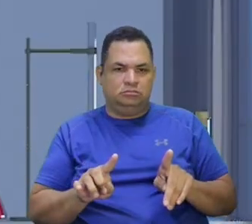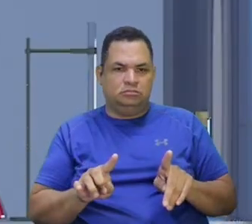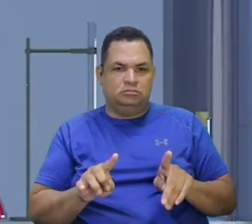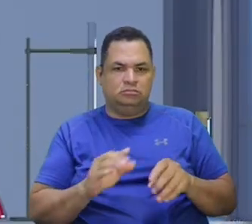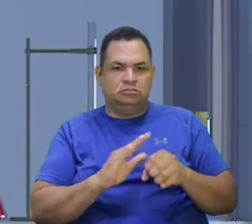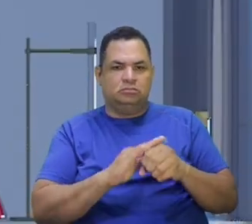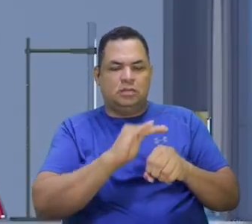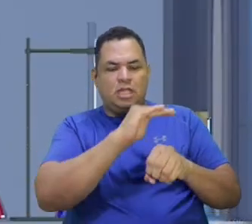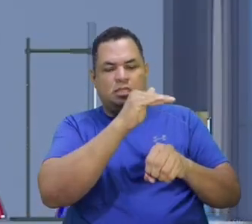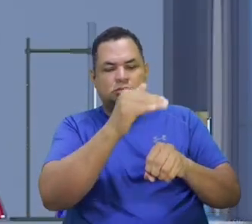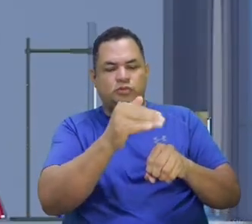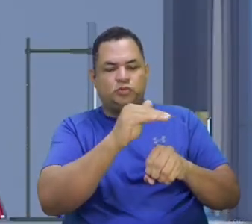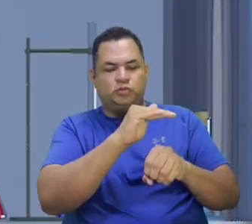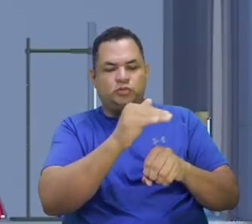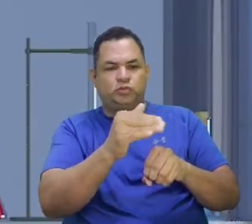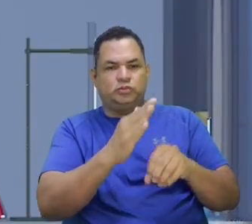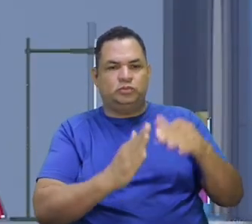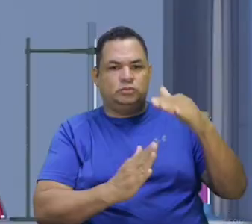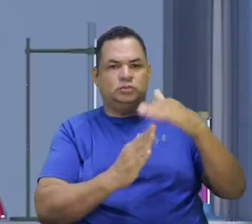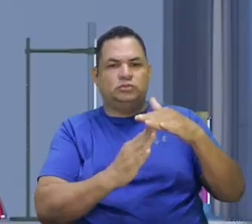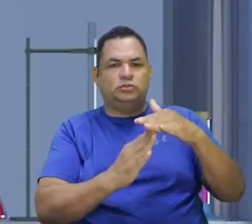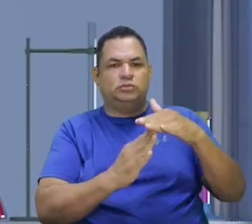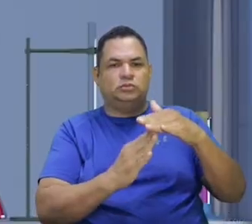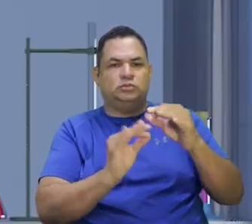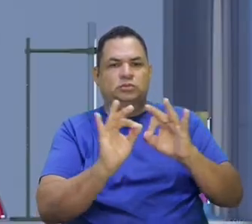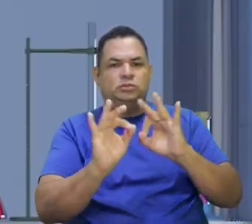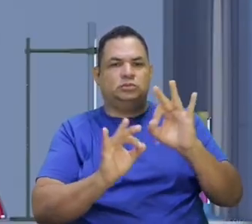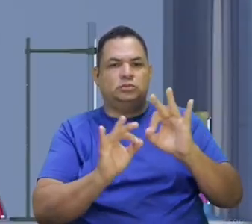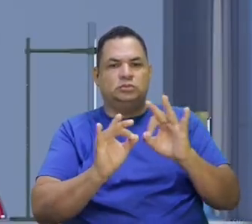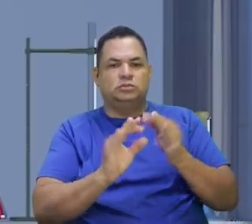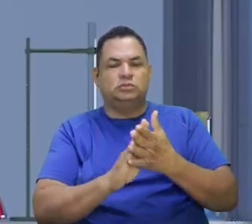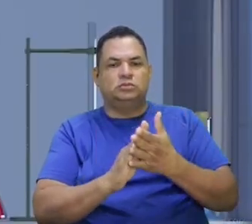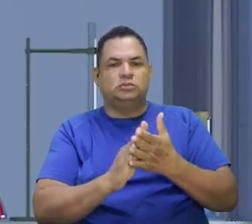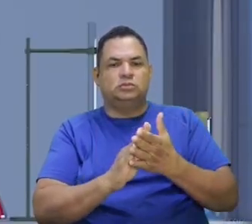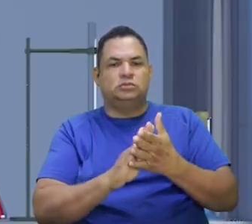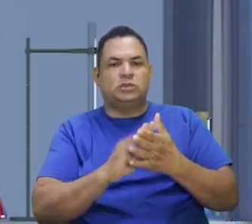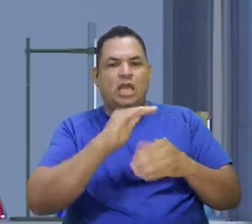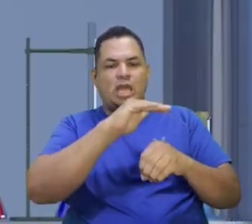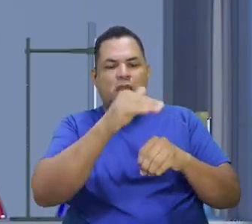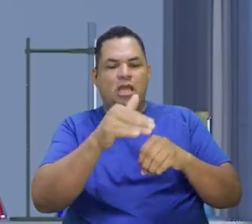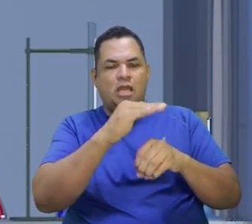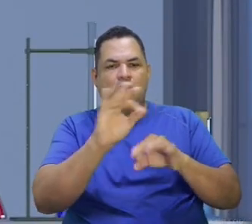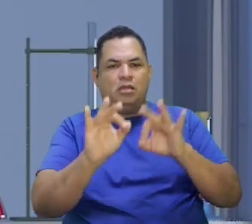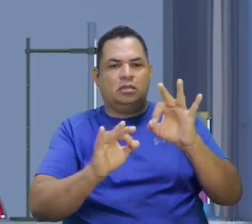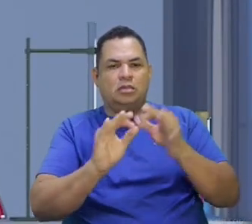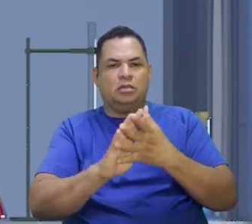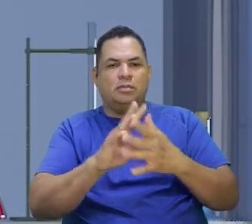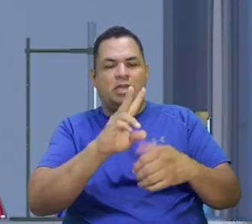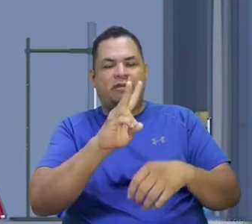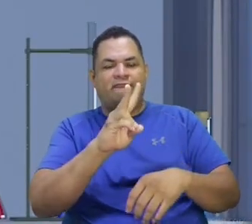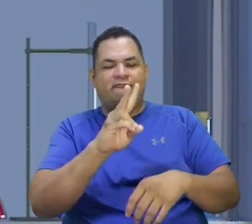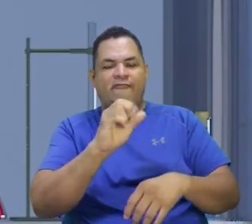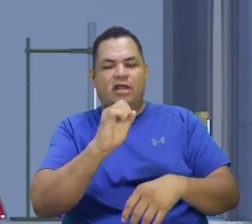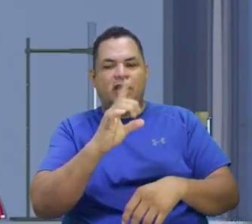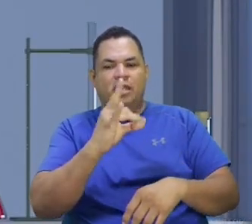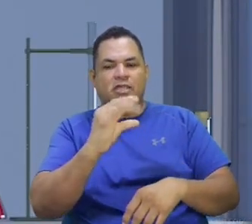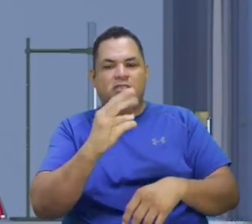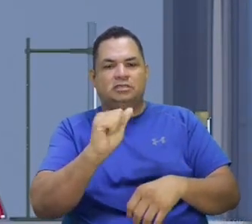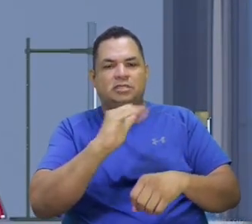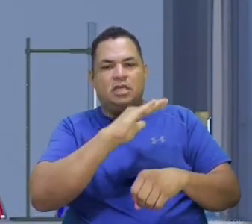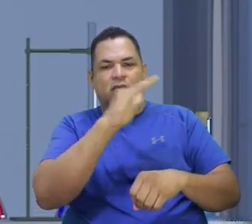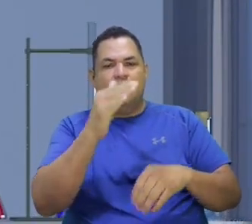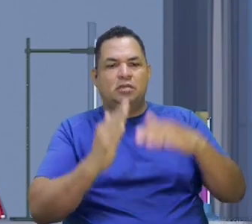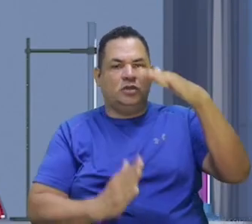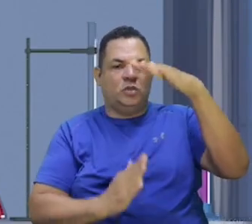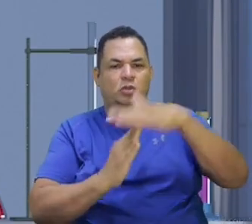o subnível mais energético pertence à camada eletrônica, à camada de valência, perdão, do nosso átomo.